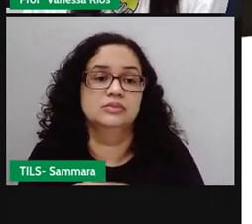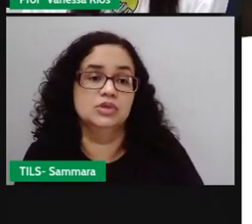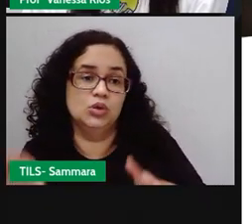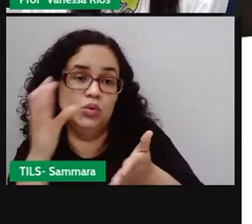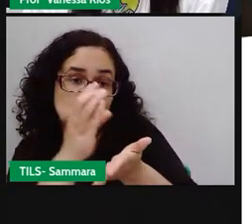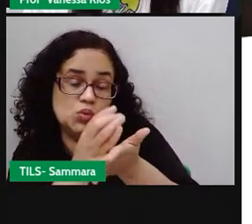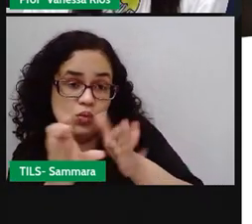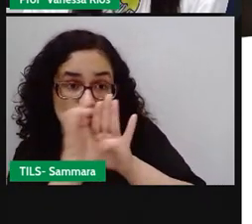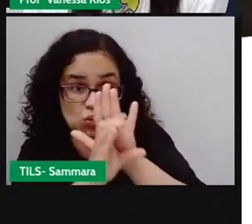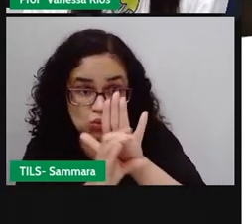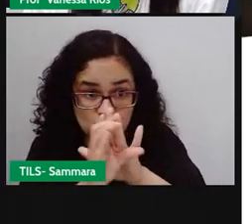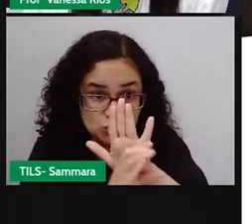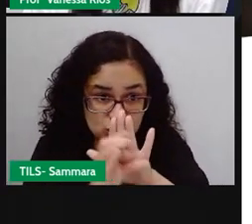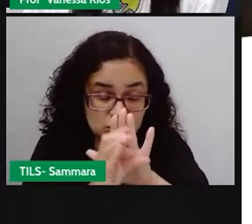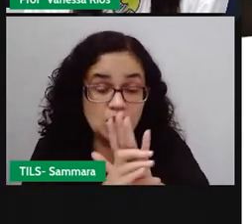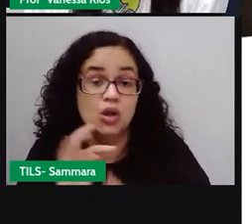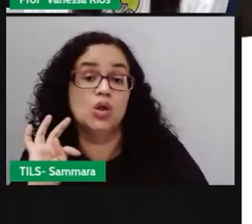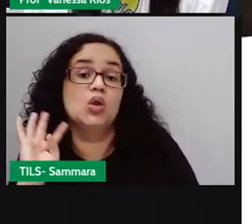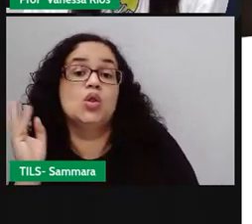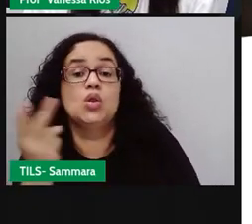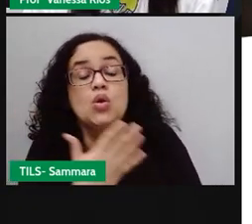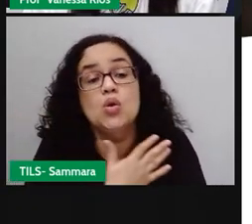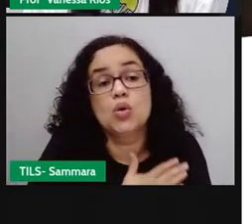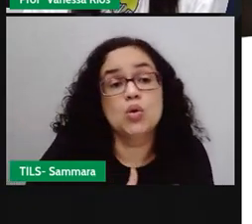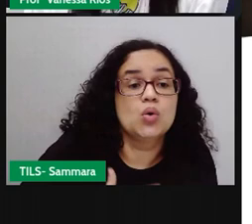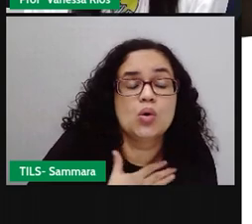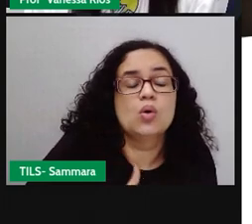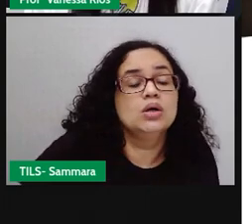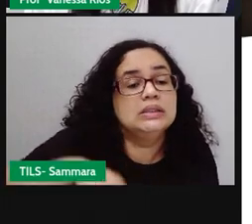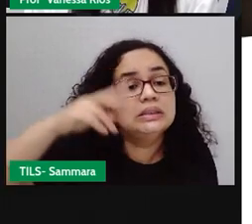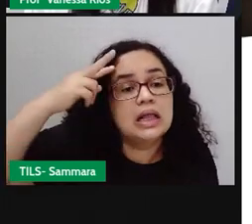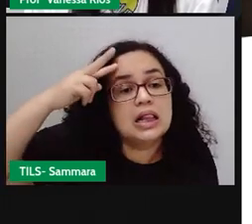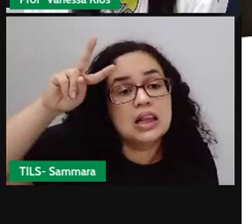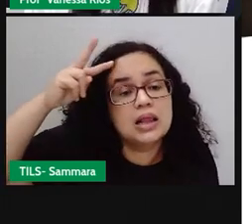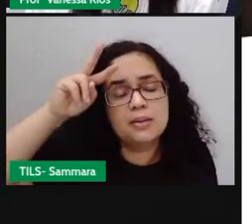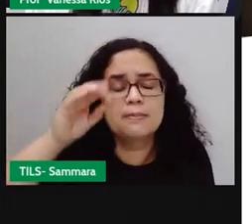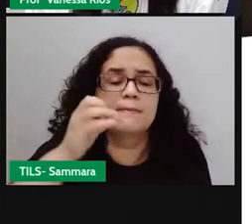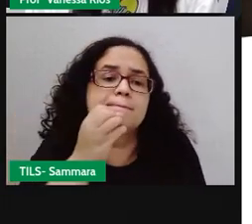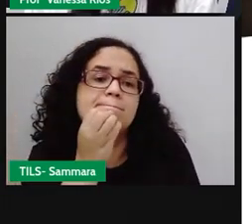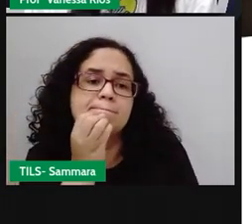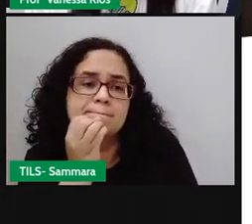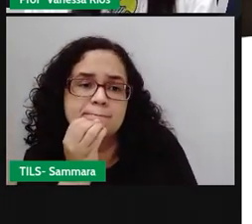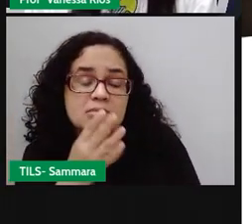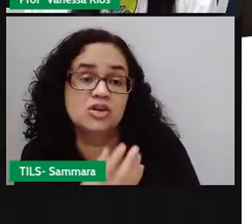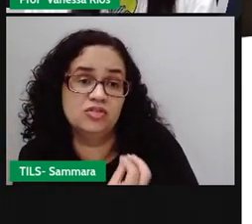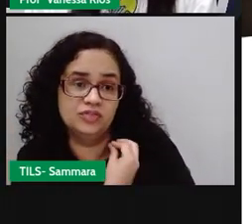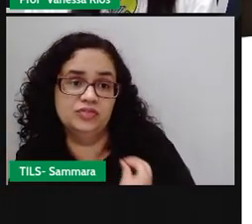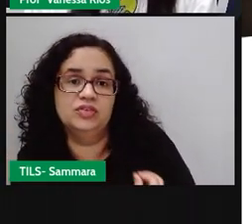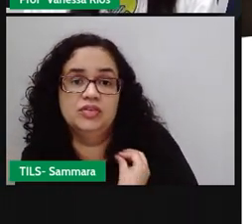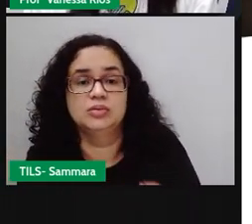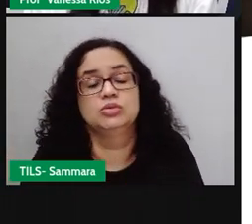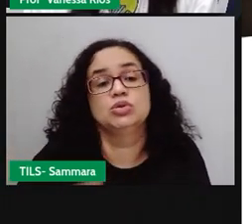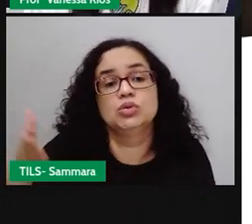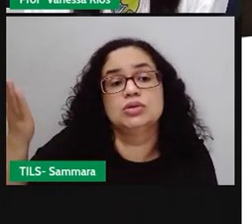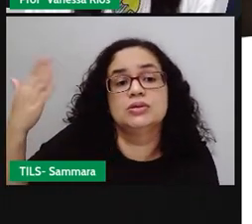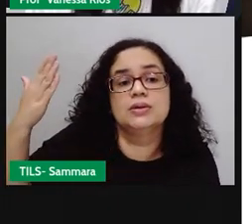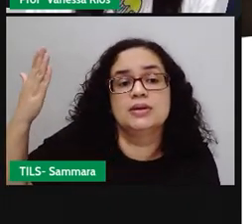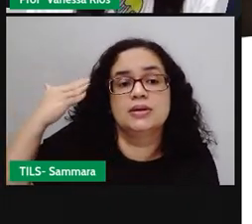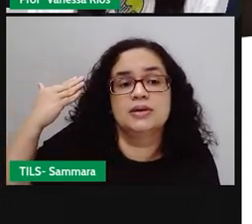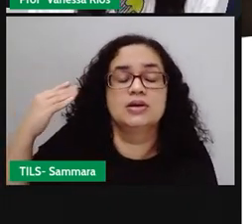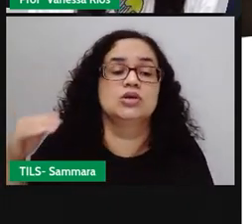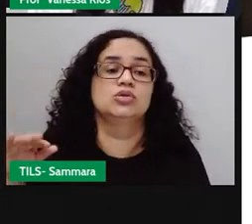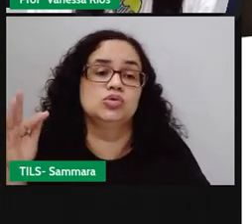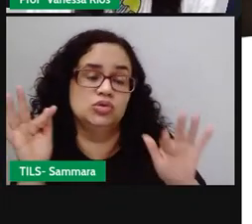constituição. Então, assim, todos nós gostamos de nos lembrar de bons momentos que vivemos no passado, seja com a